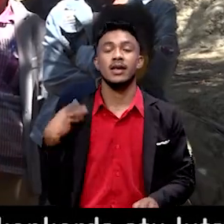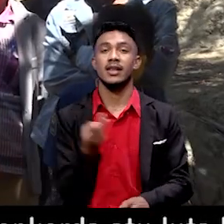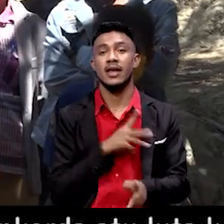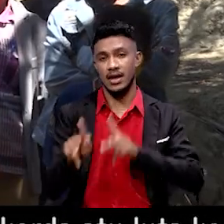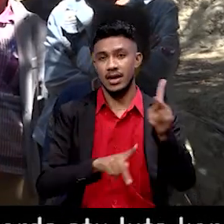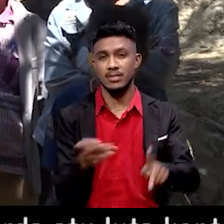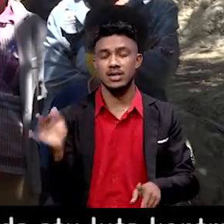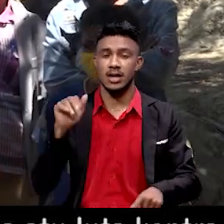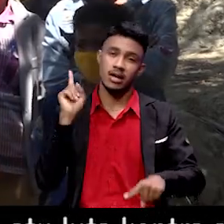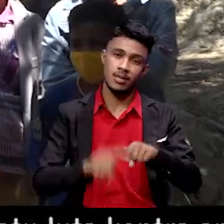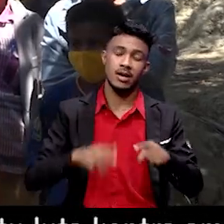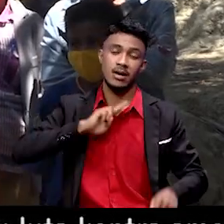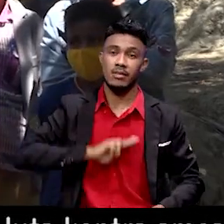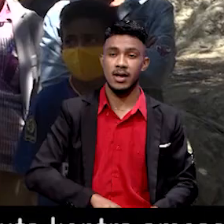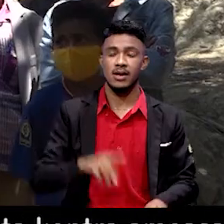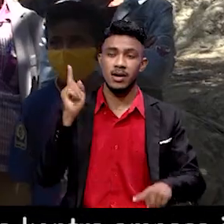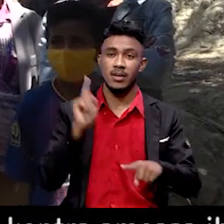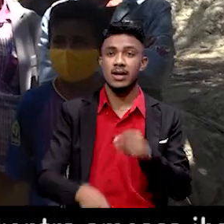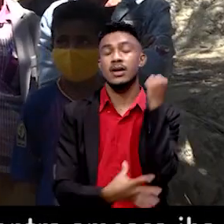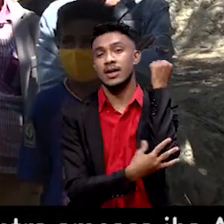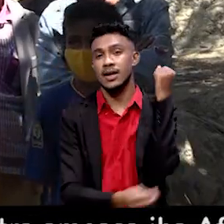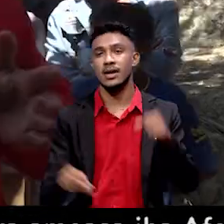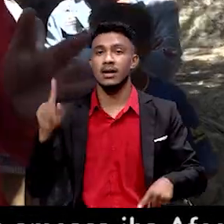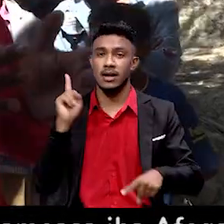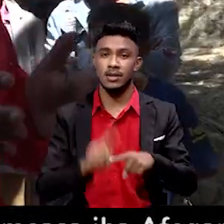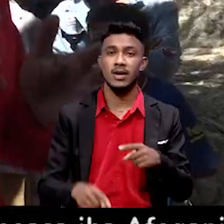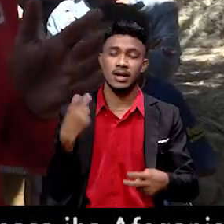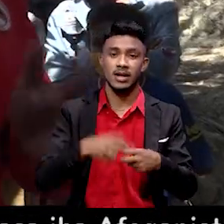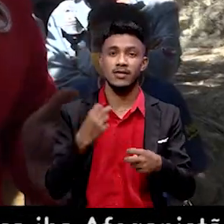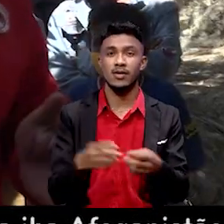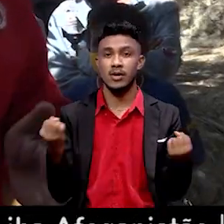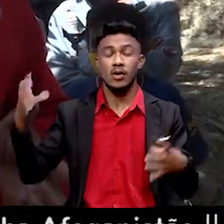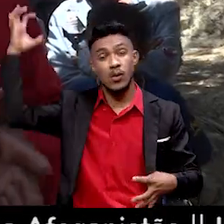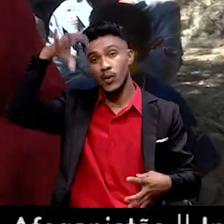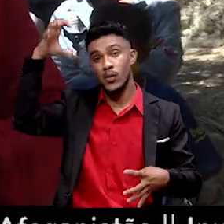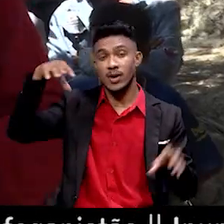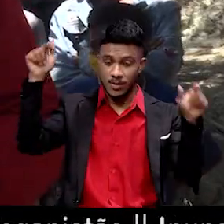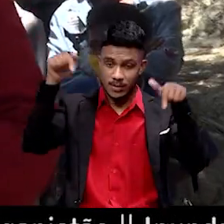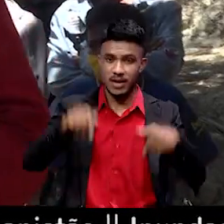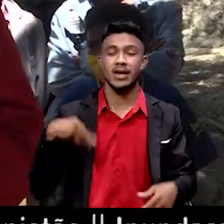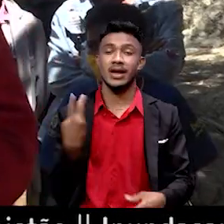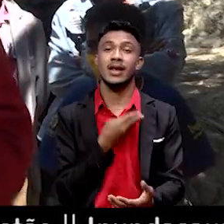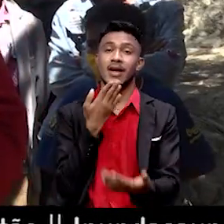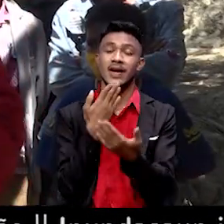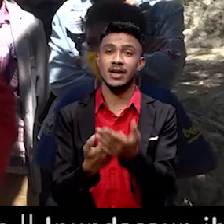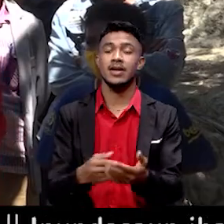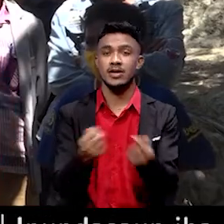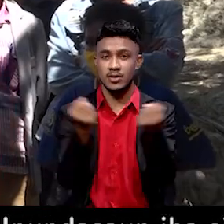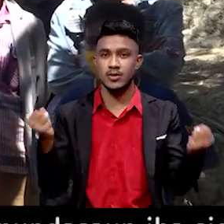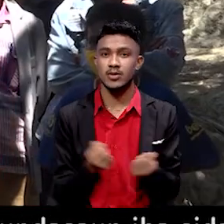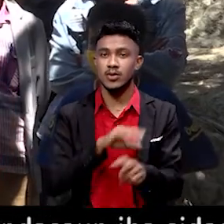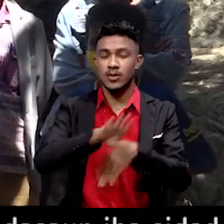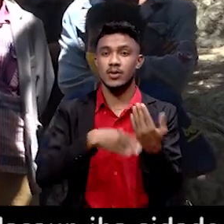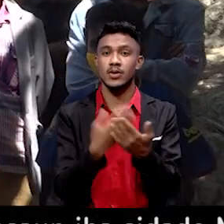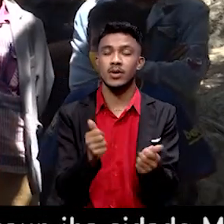né? Labele amlae, labele mukit, labele terus demais. Uda tu tau rayona, dia kliu, cada suku, ga